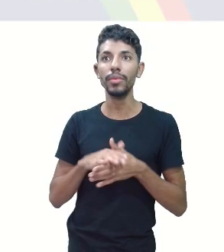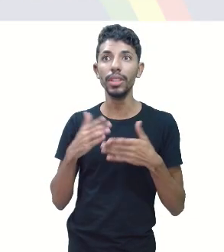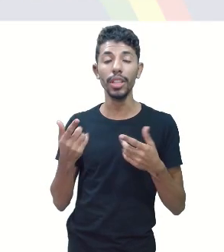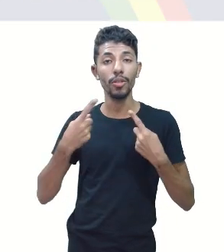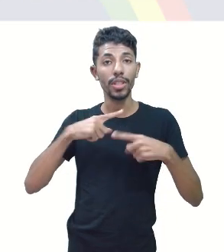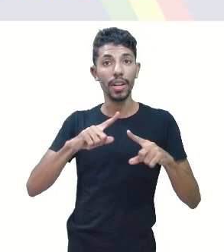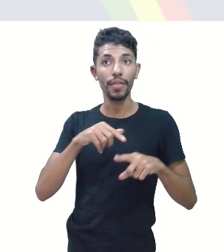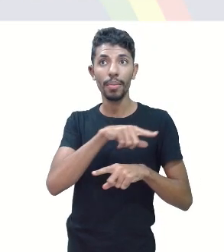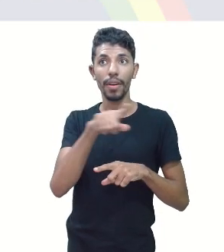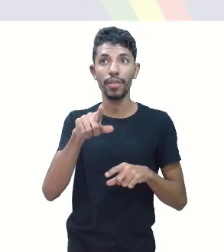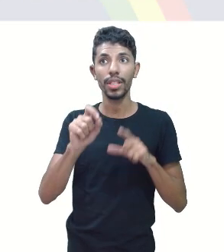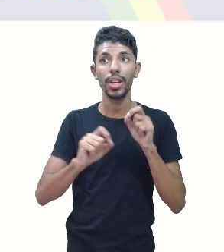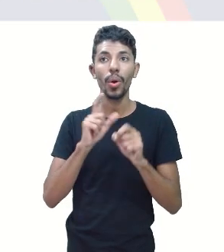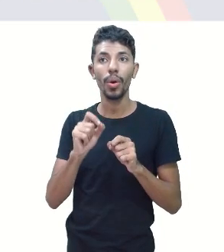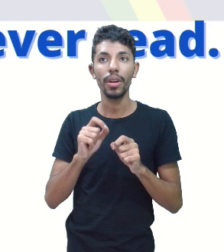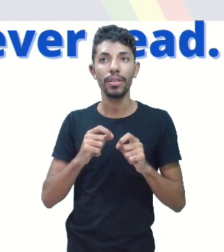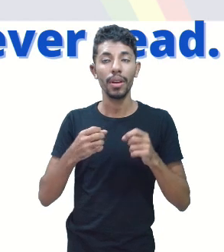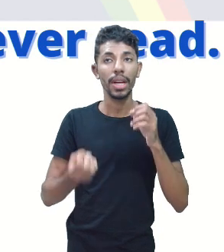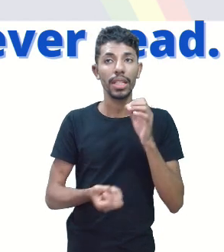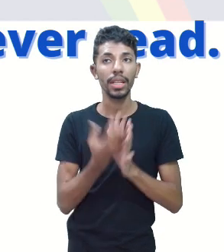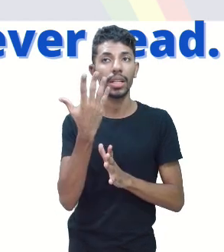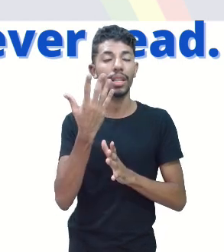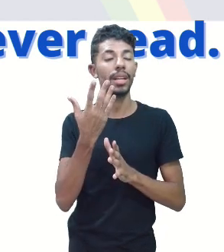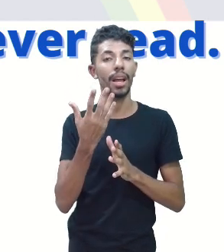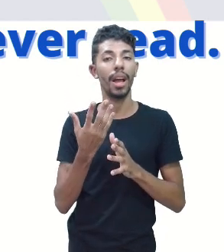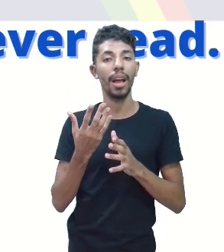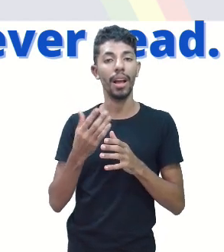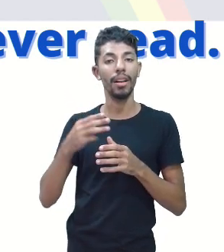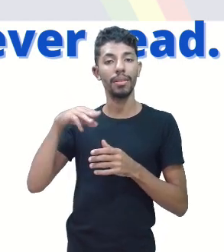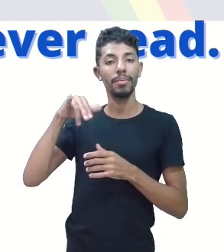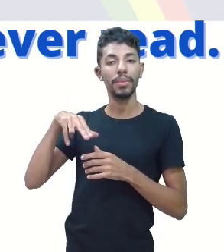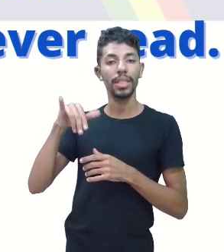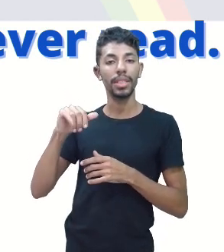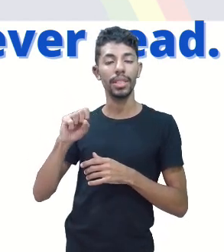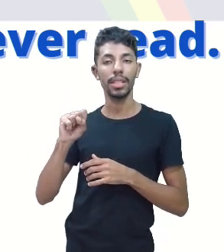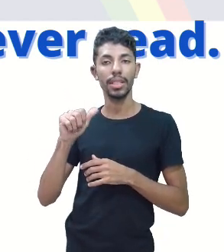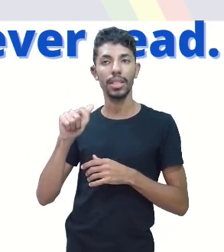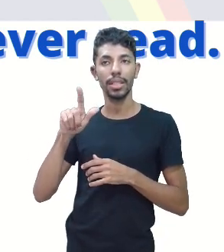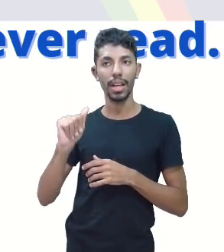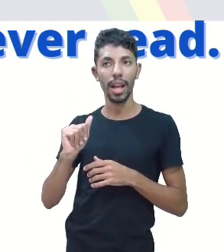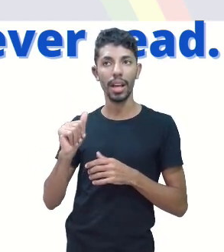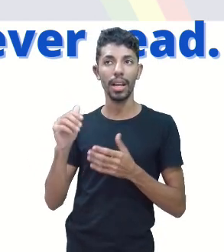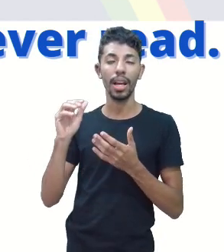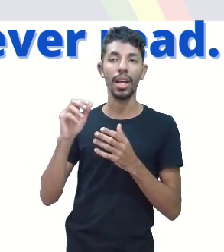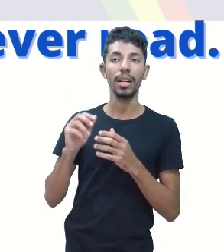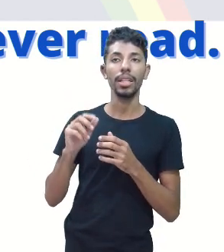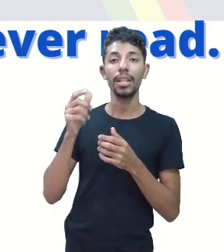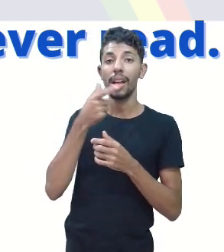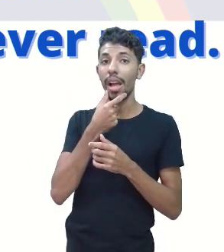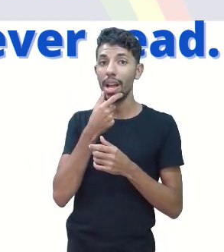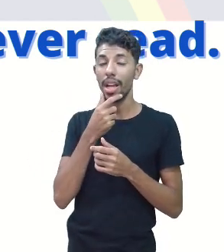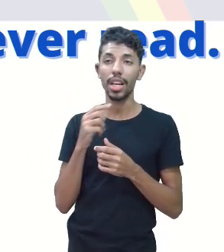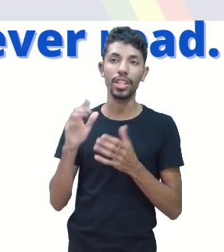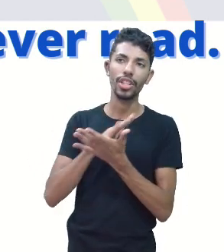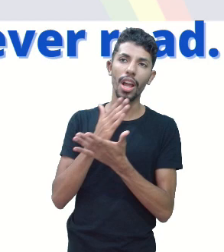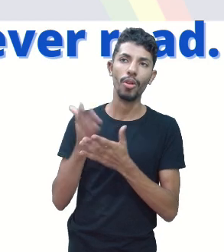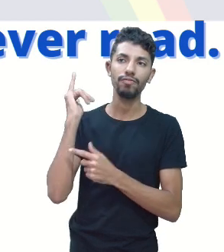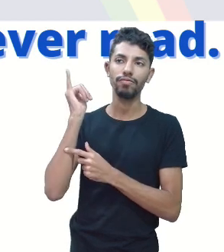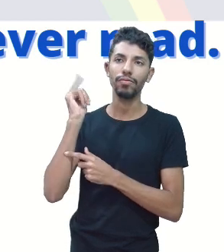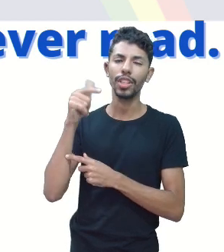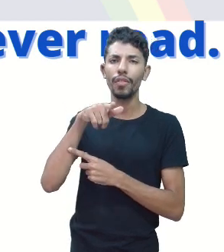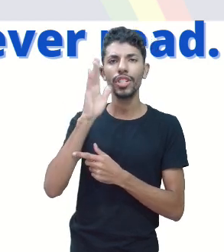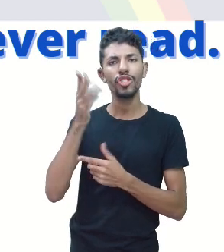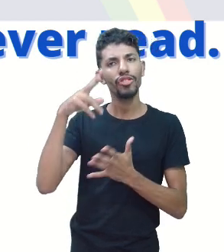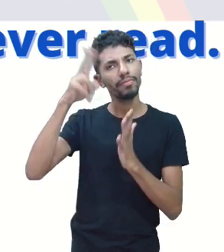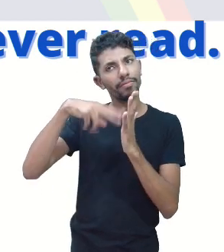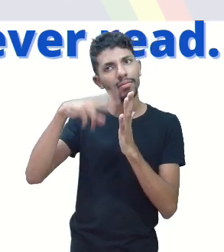saga em inglês sobre algum conto que você já leu, tá? Então, make a micro story in English about